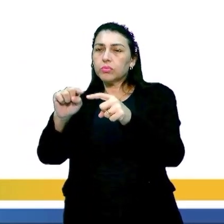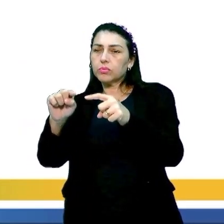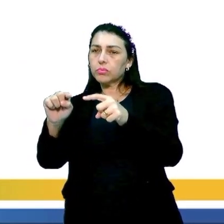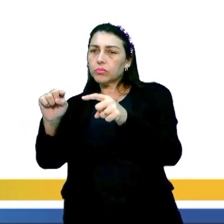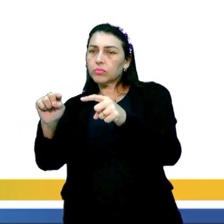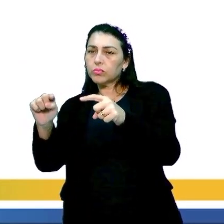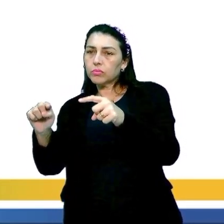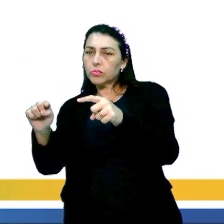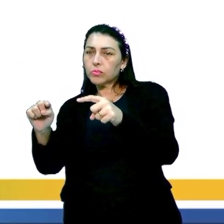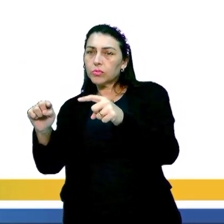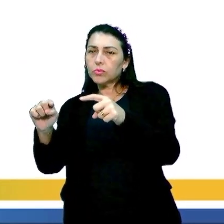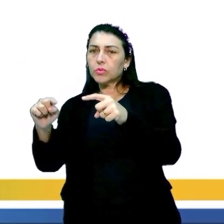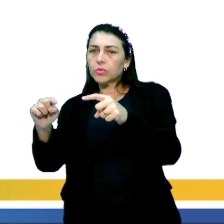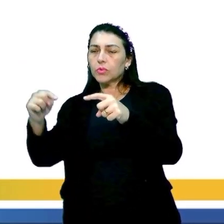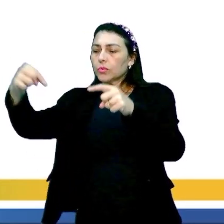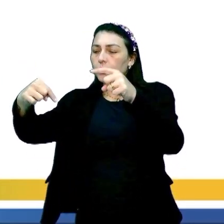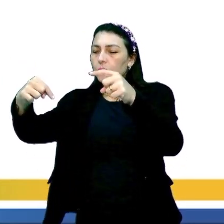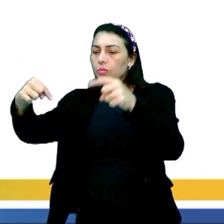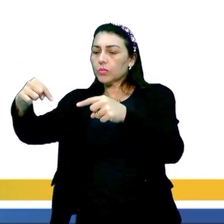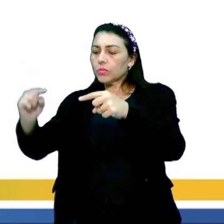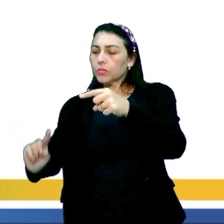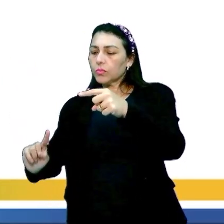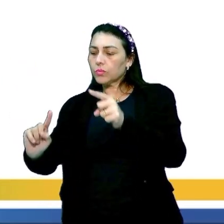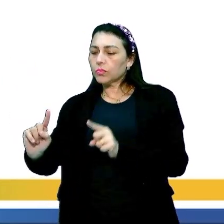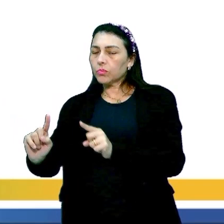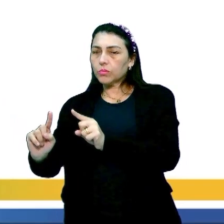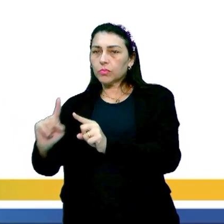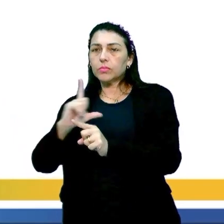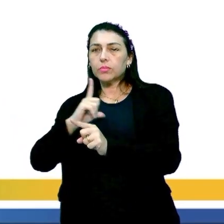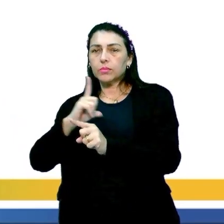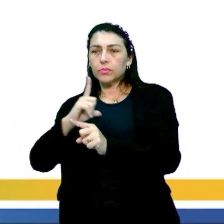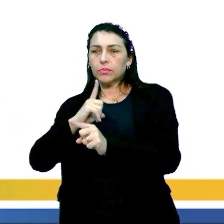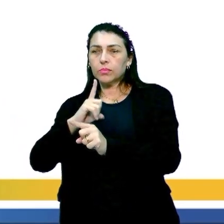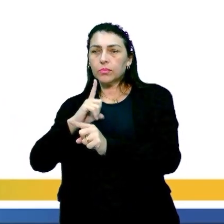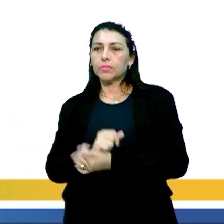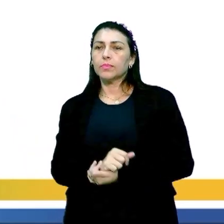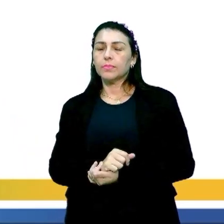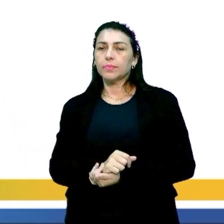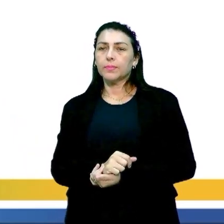aqui no maior eu tinha essa borda.